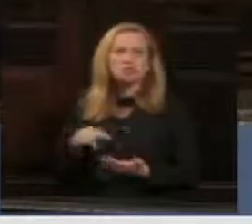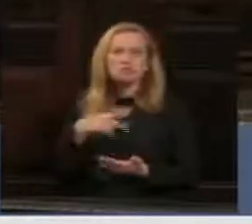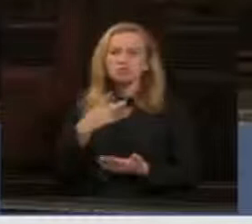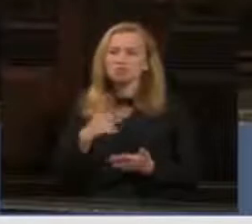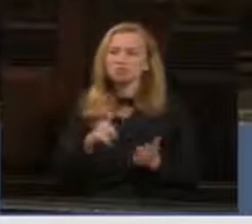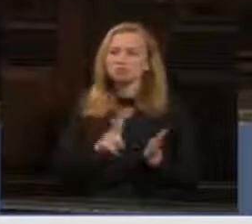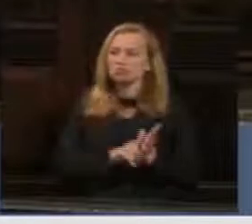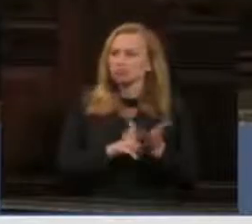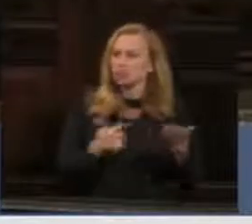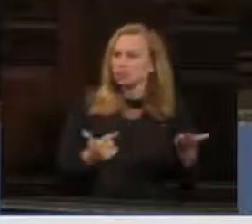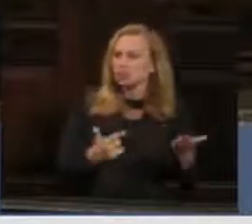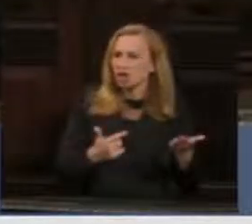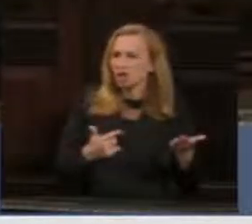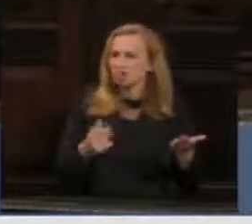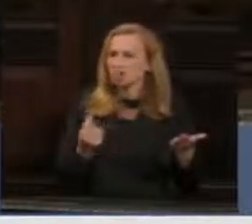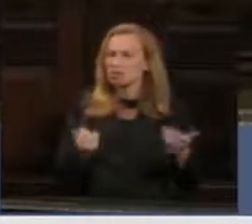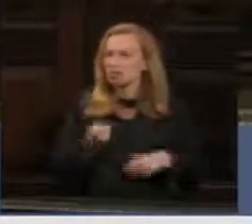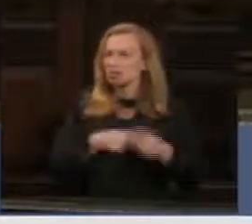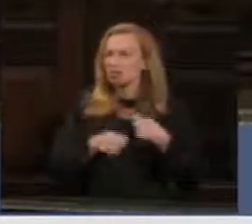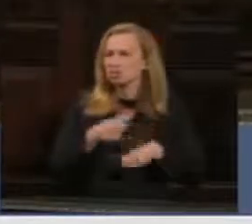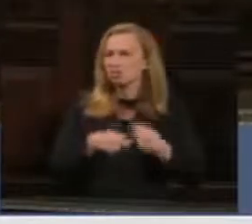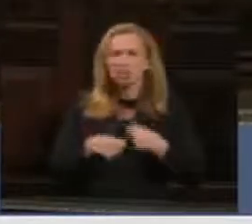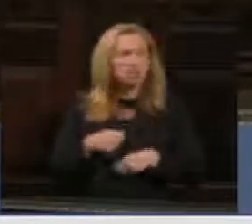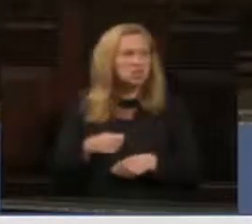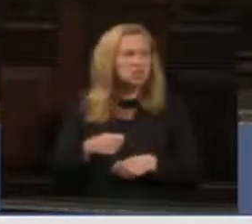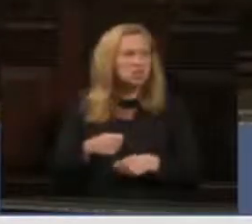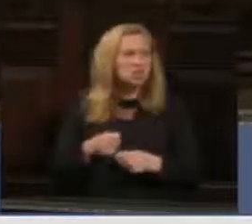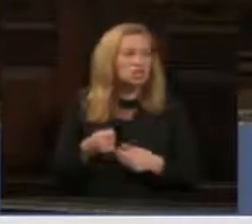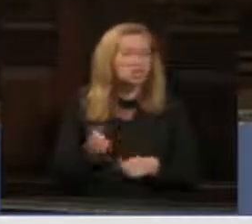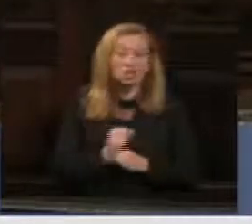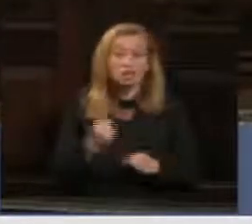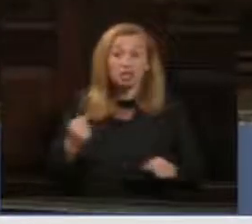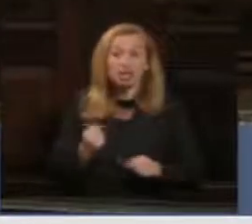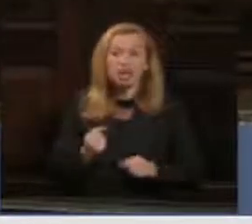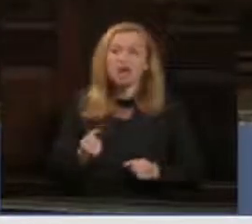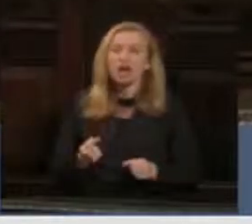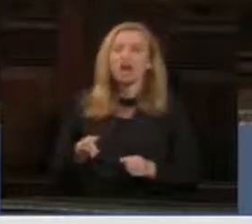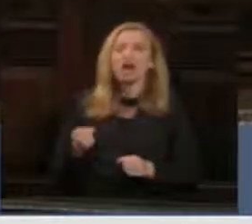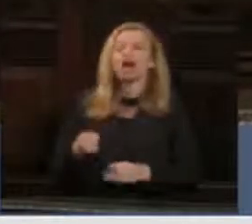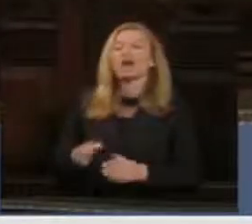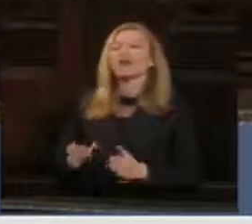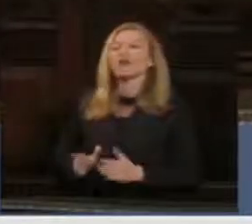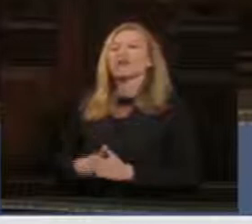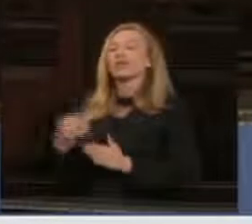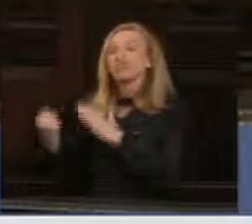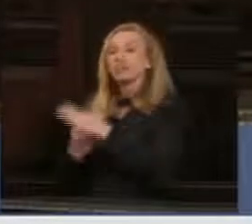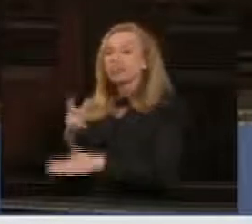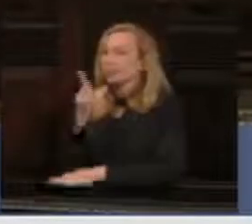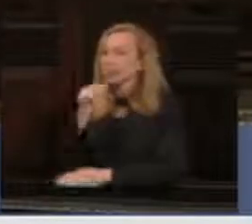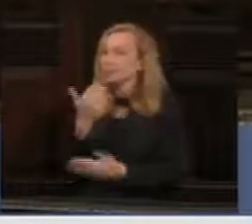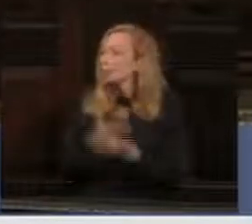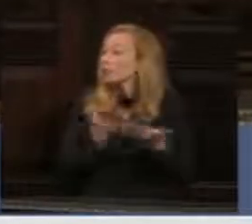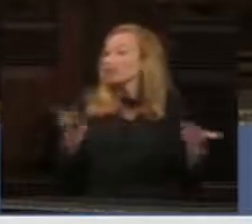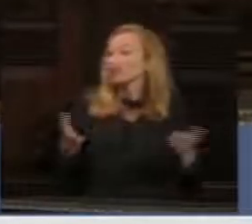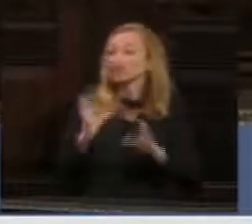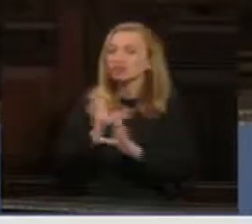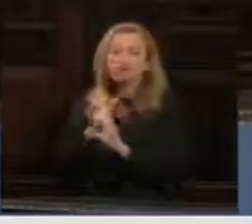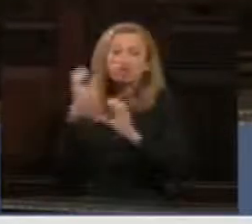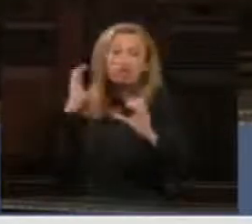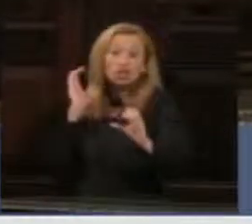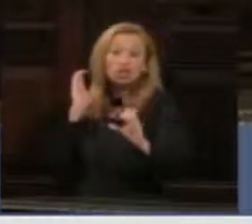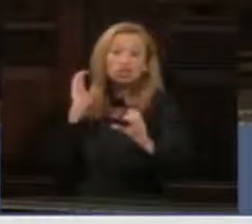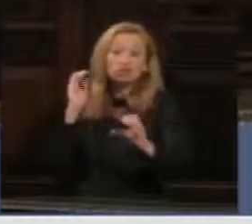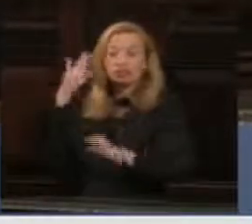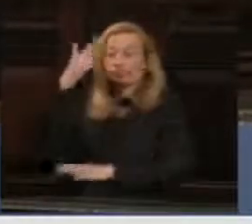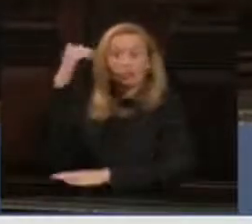de reais que está se fazendo. A SEDAI está perdendo engenheiros de altíssimo gabarito, gerentes